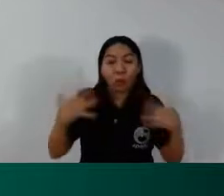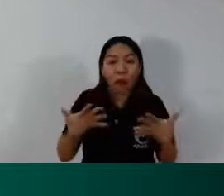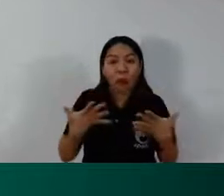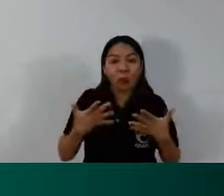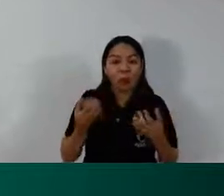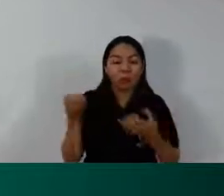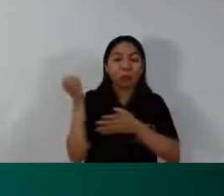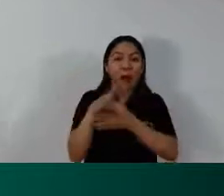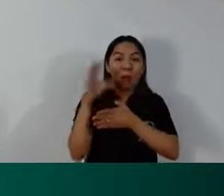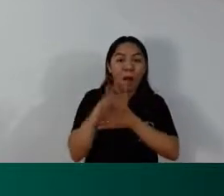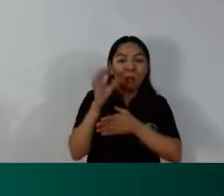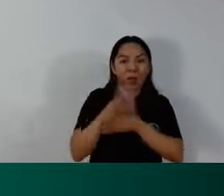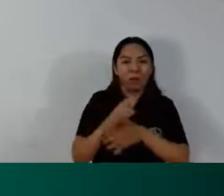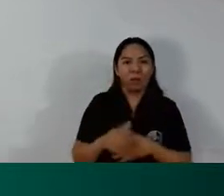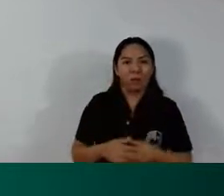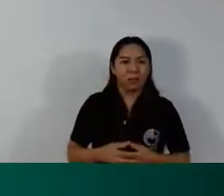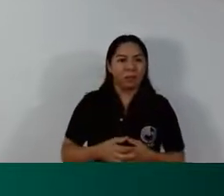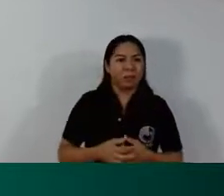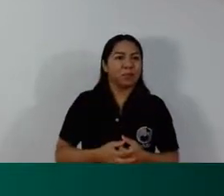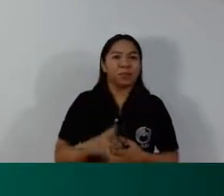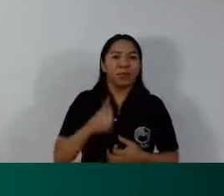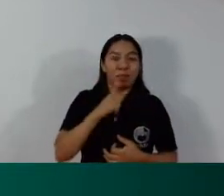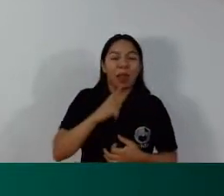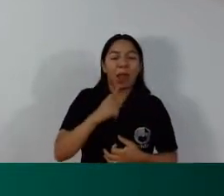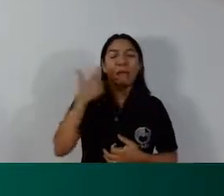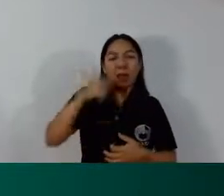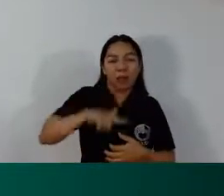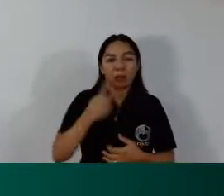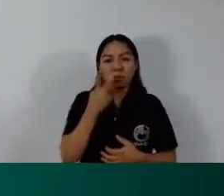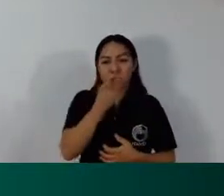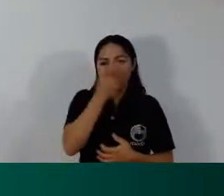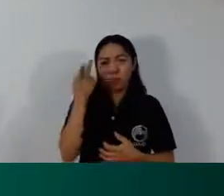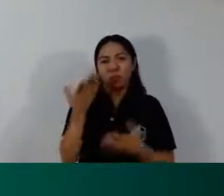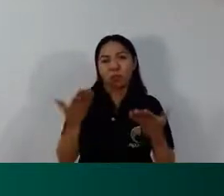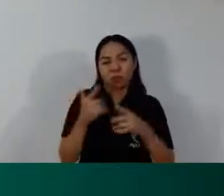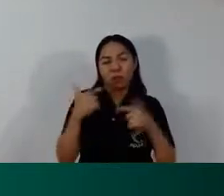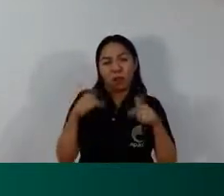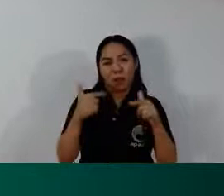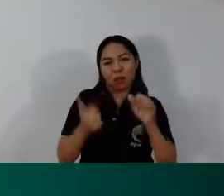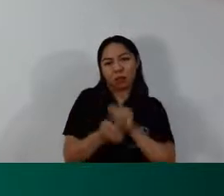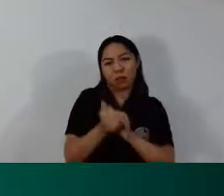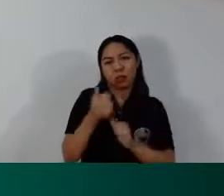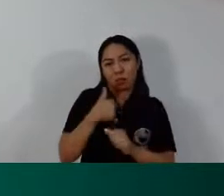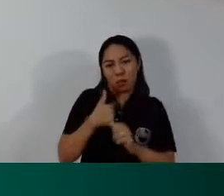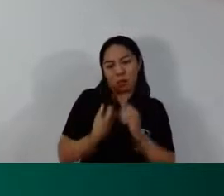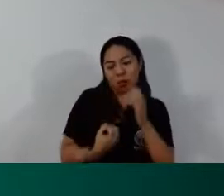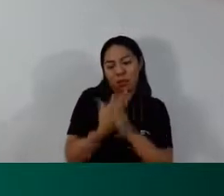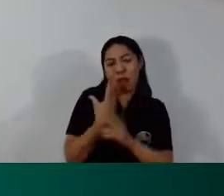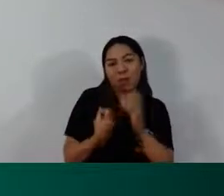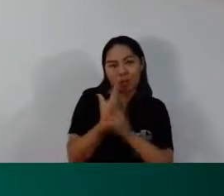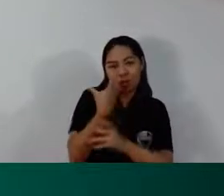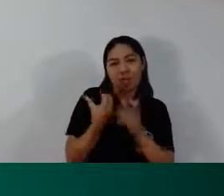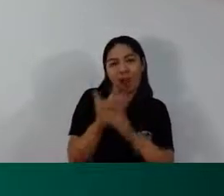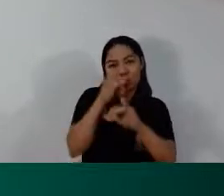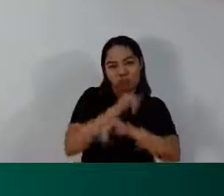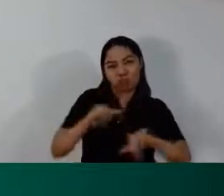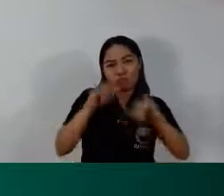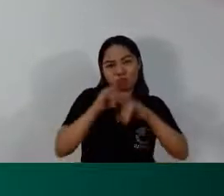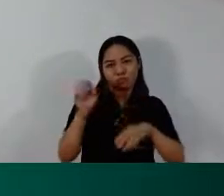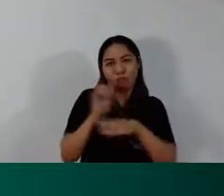noção é bem mais duas pessoas hoje trabalhando comigo na criação de conteúdo e eu sinto que é isso